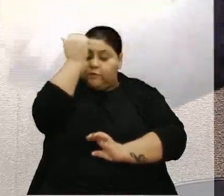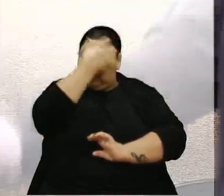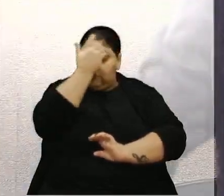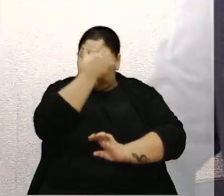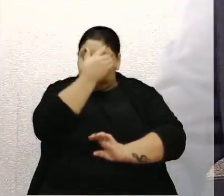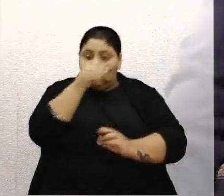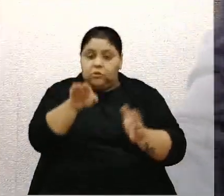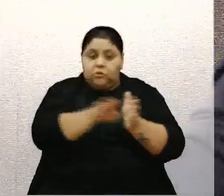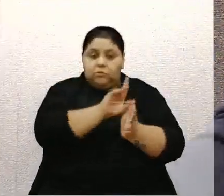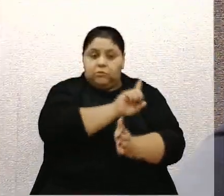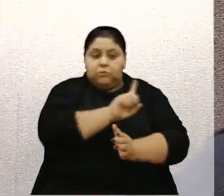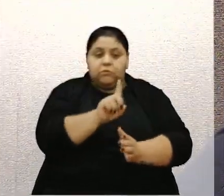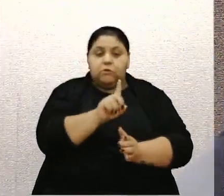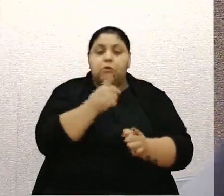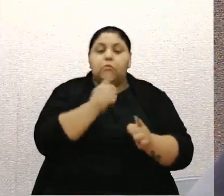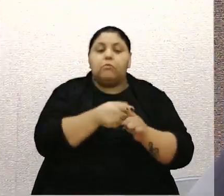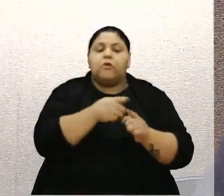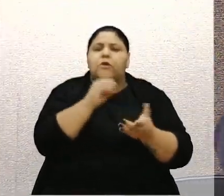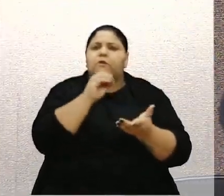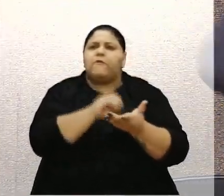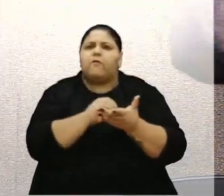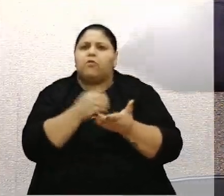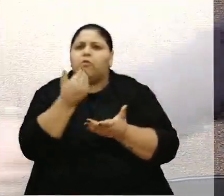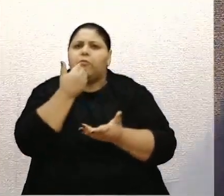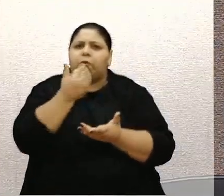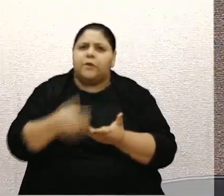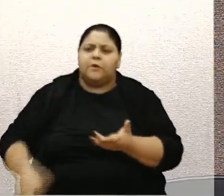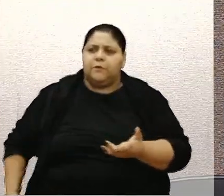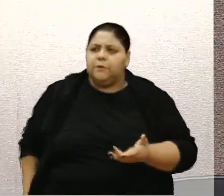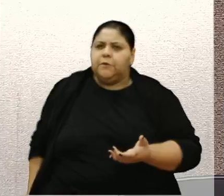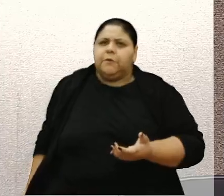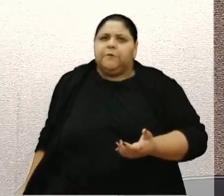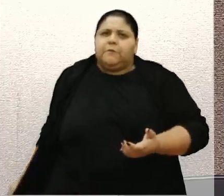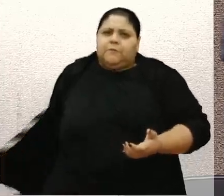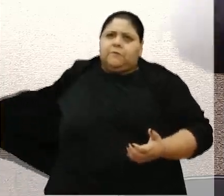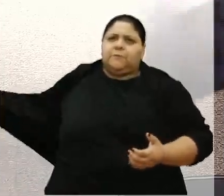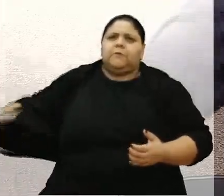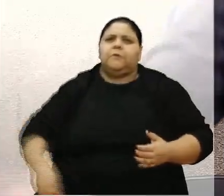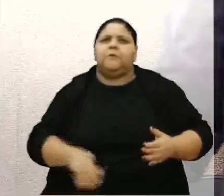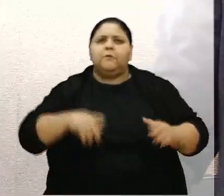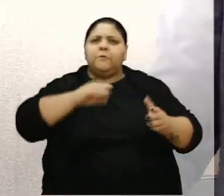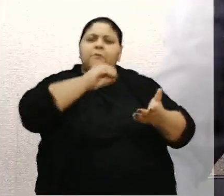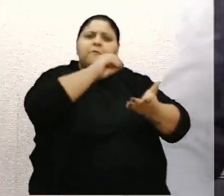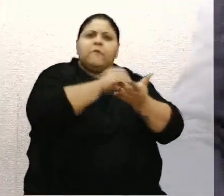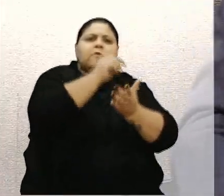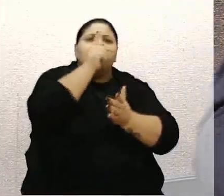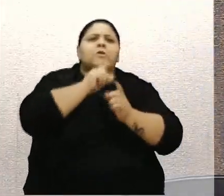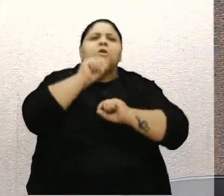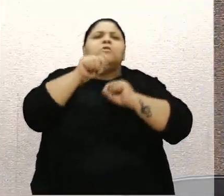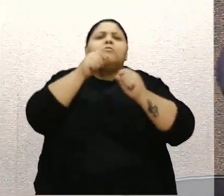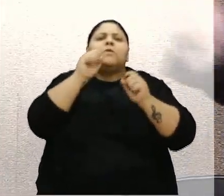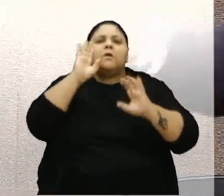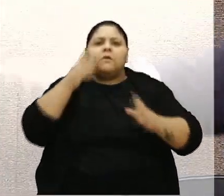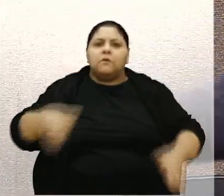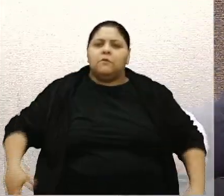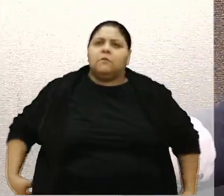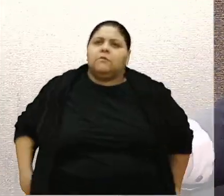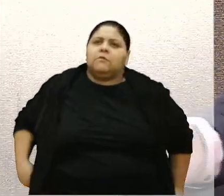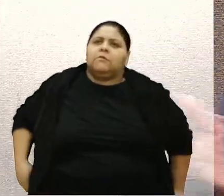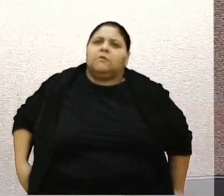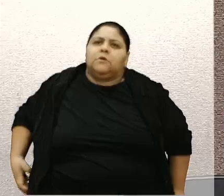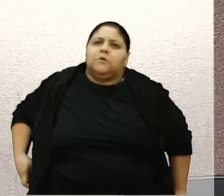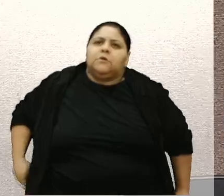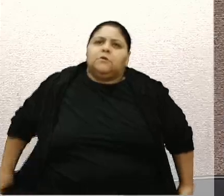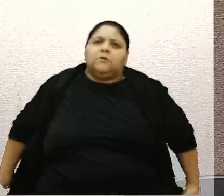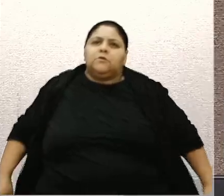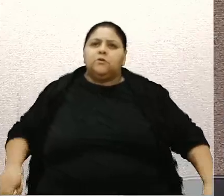chegou o dinheiro, não chegou por quê? Faltou pedir, faltou projeto, o governo federal não pagou. Nós só precisamos dessas informações, daí